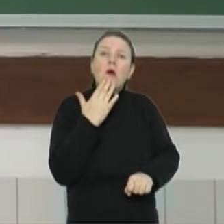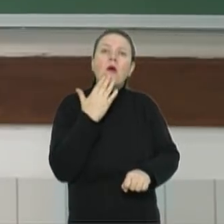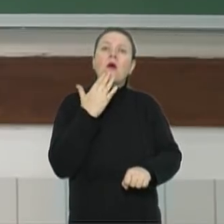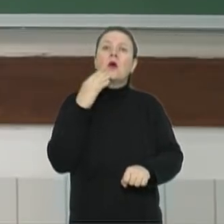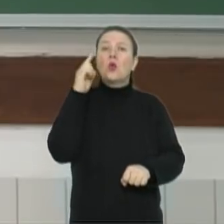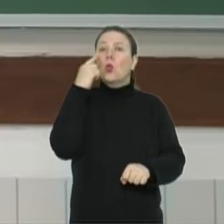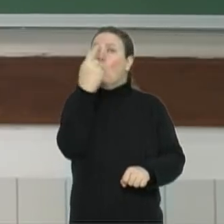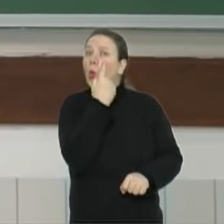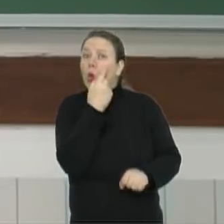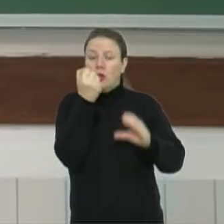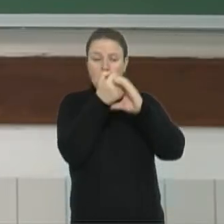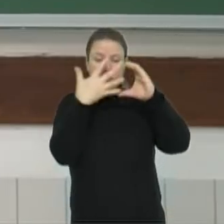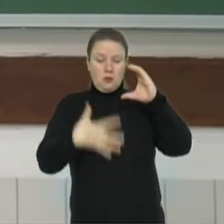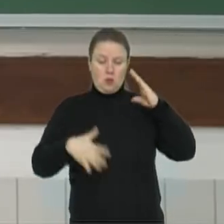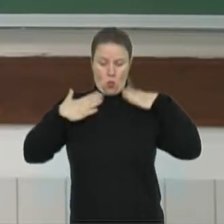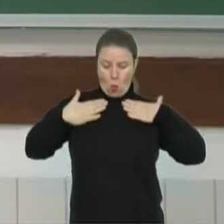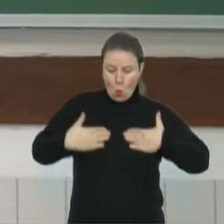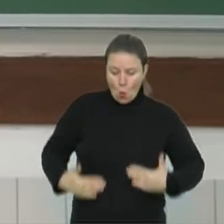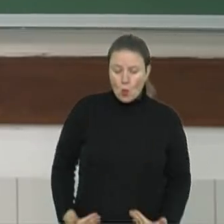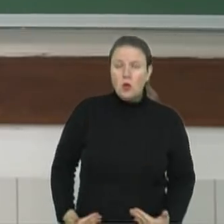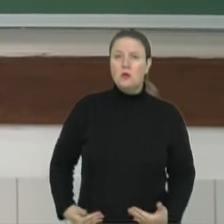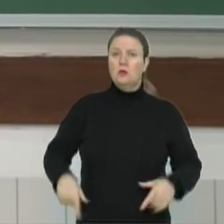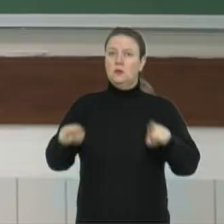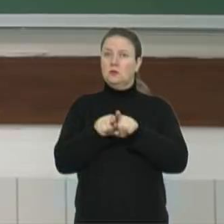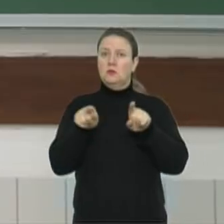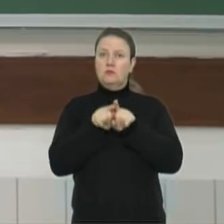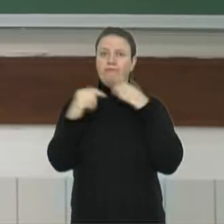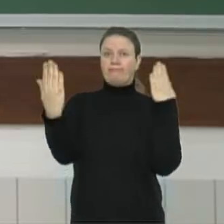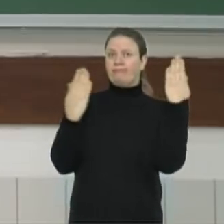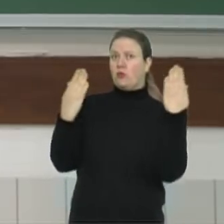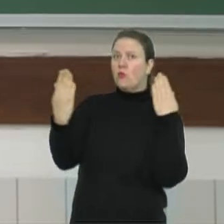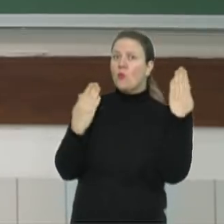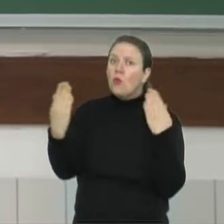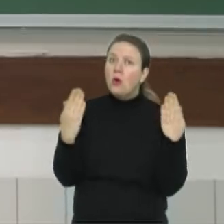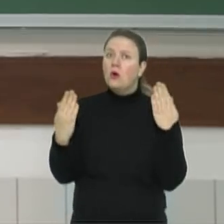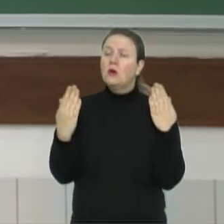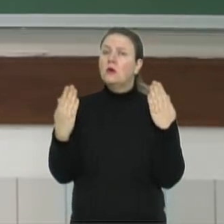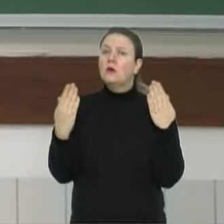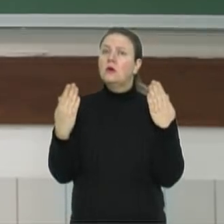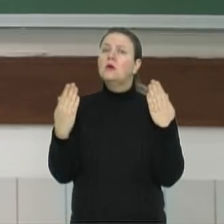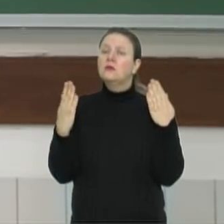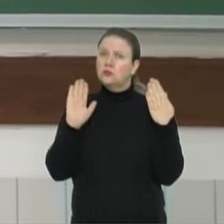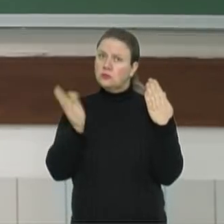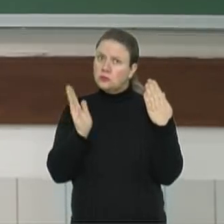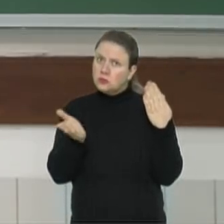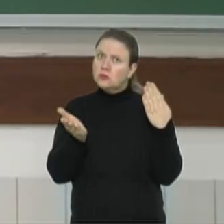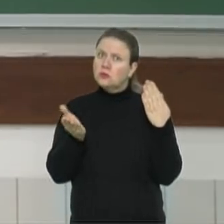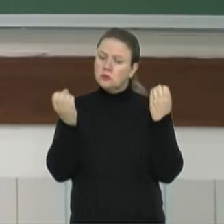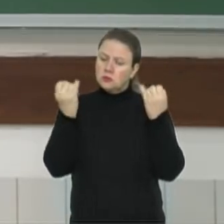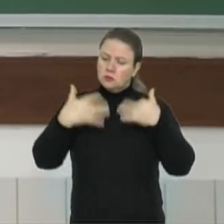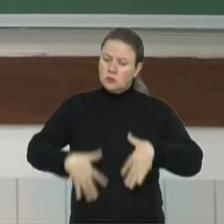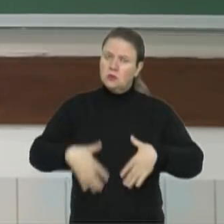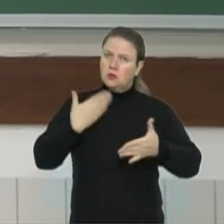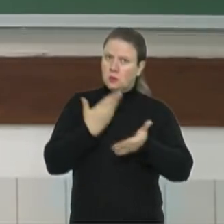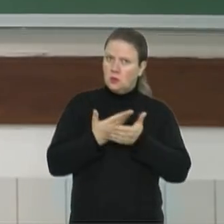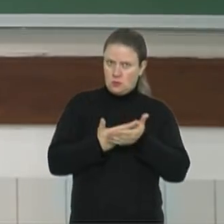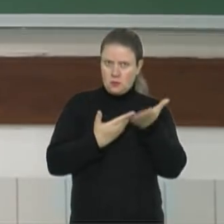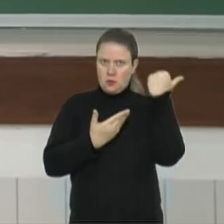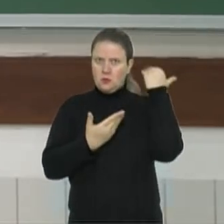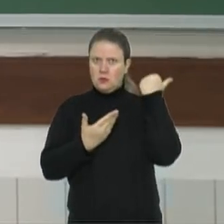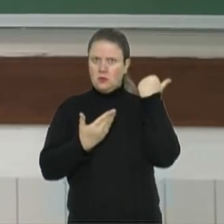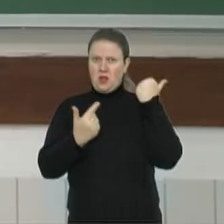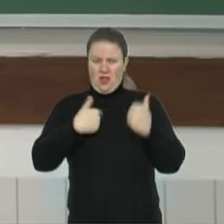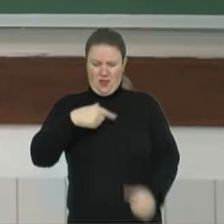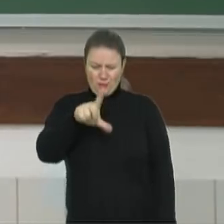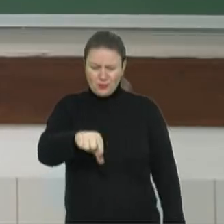olhos, as suas características físicas, suas características psicológicas, como nós falamos na nossa última aula, né, do existencialismo. Você não